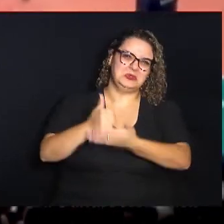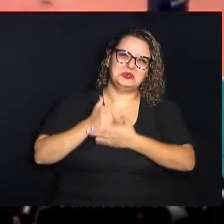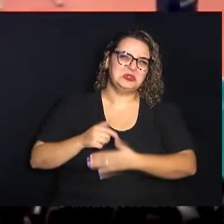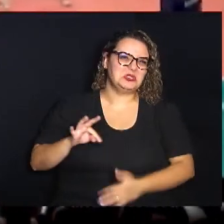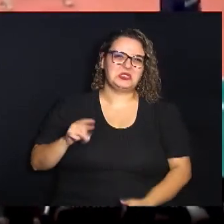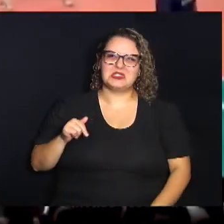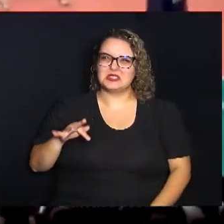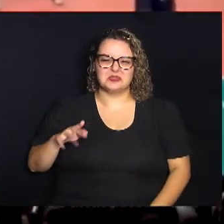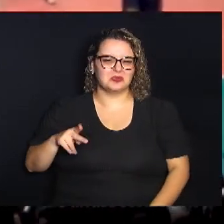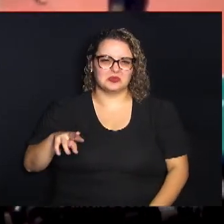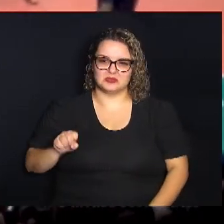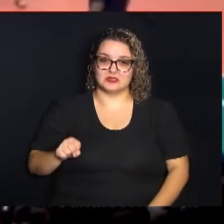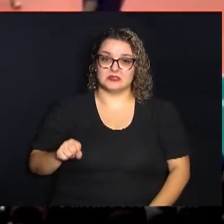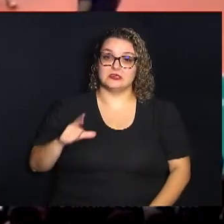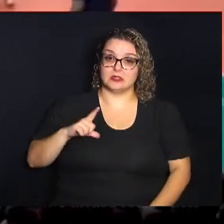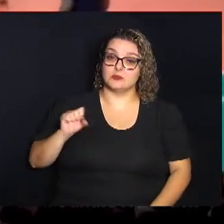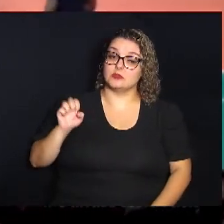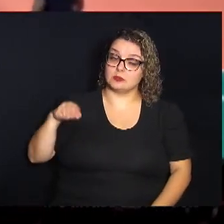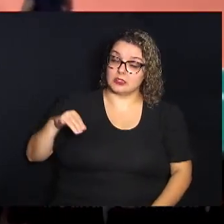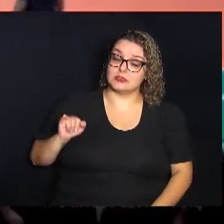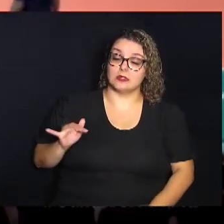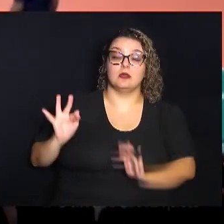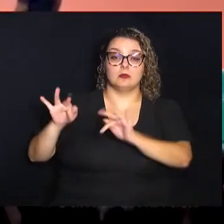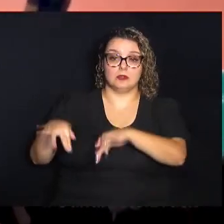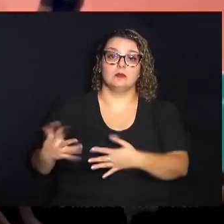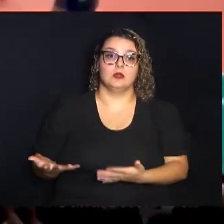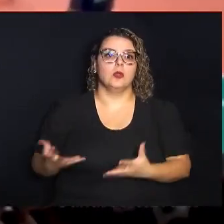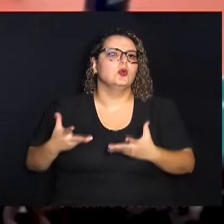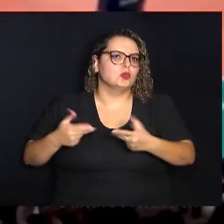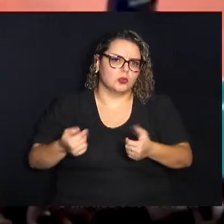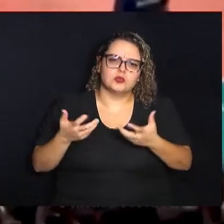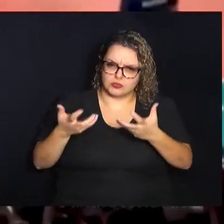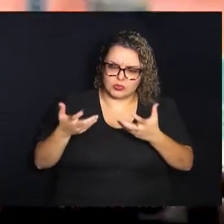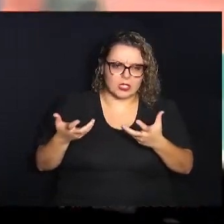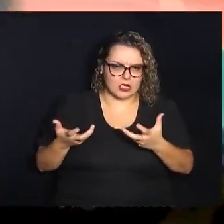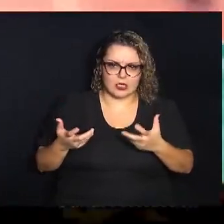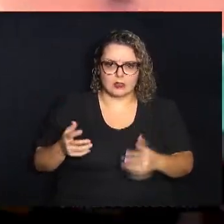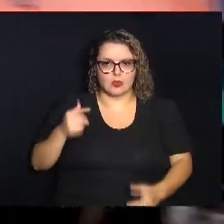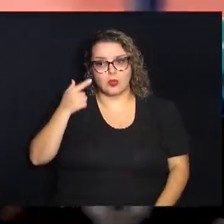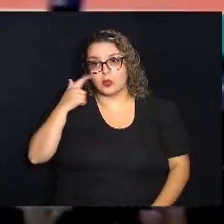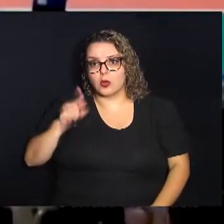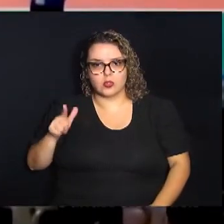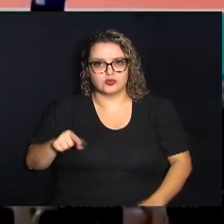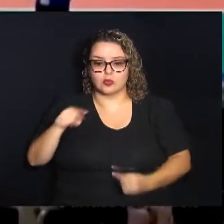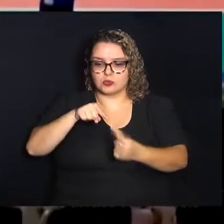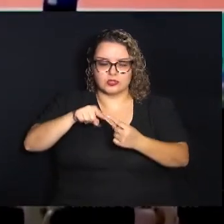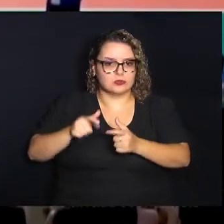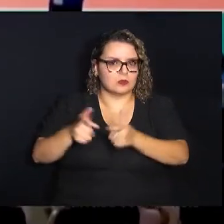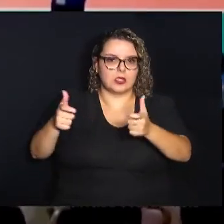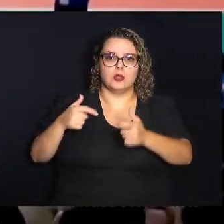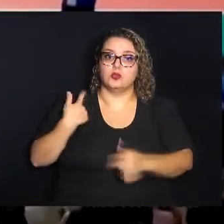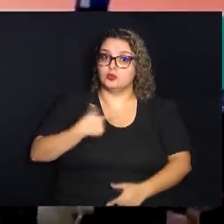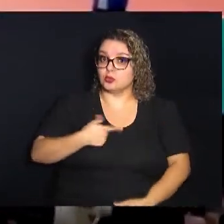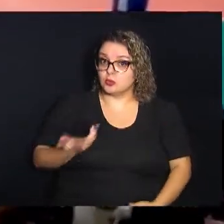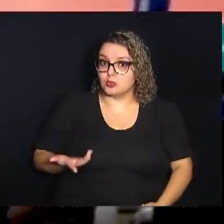uma semifinal na frente. Claro que todo mundo quer sempre lograr o objetivo máximo. Todo mundo se prepara para